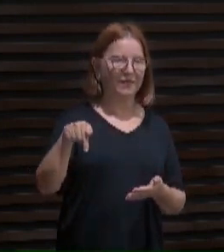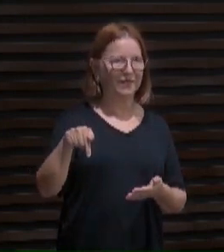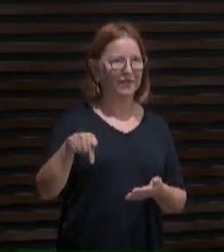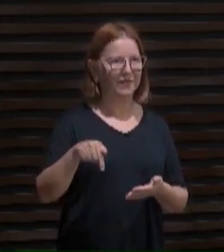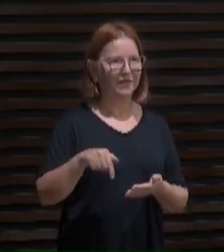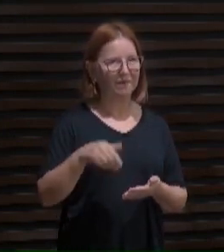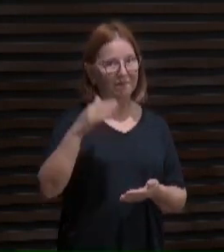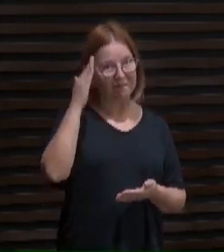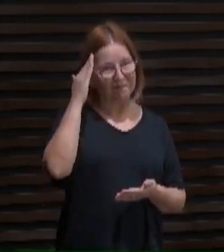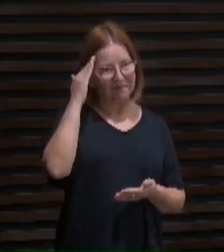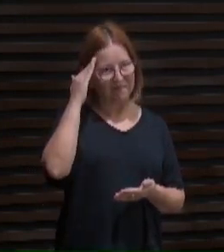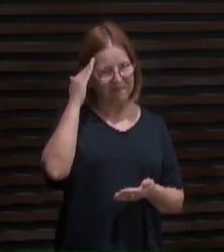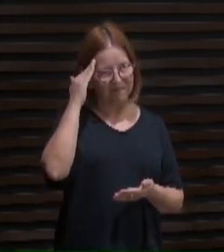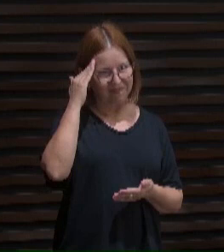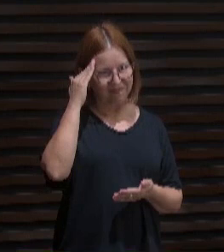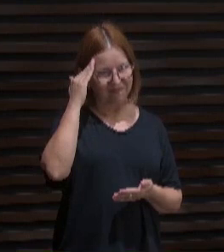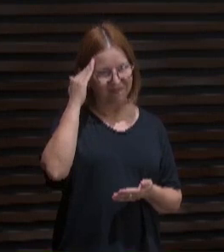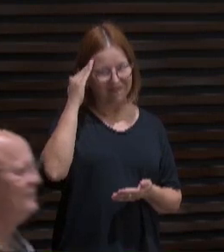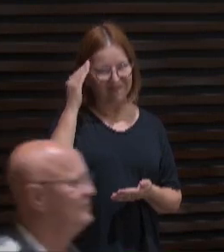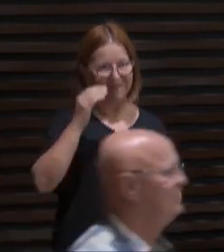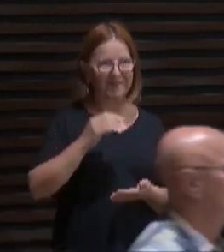Sabe, porém,